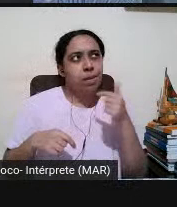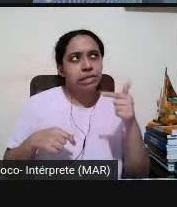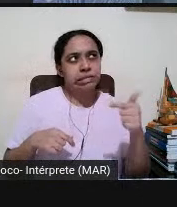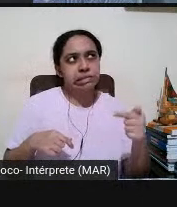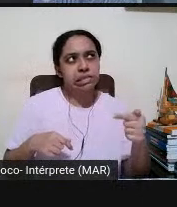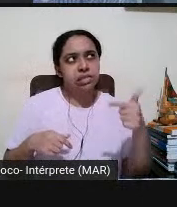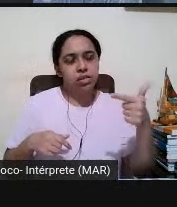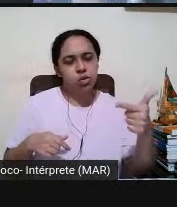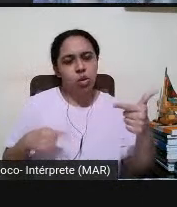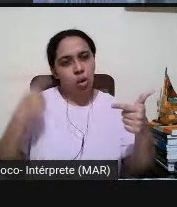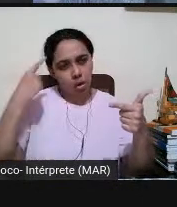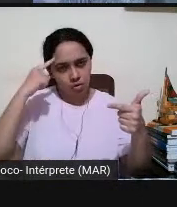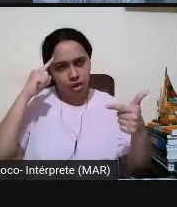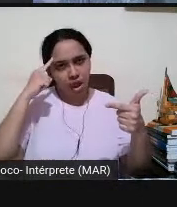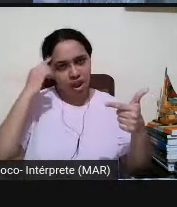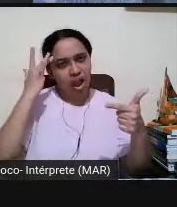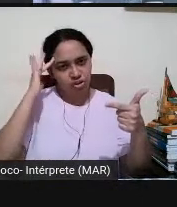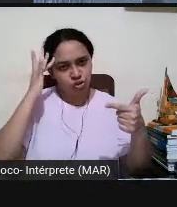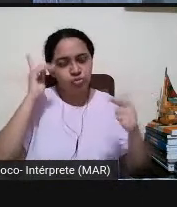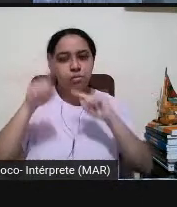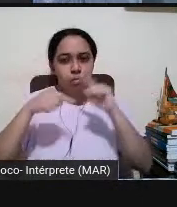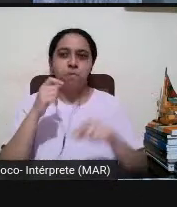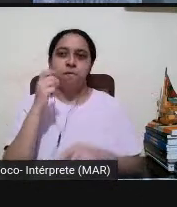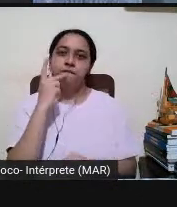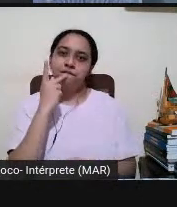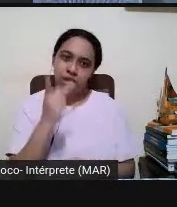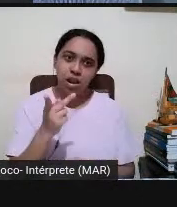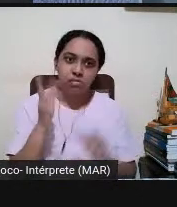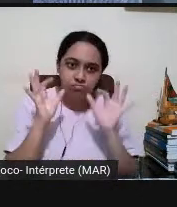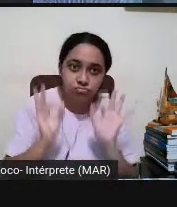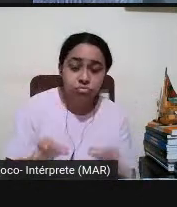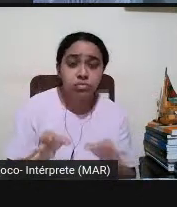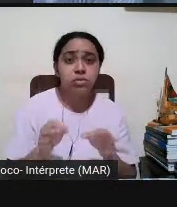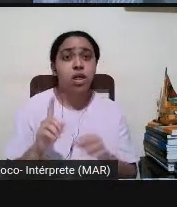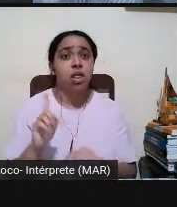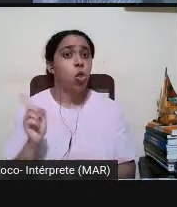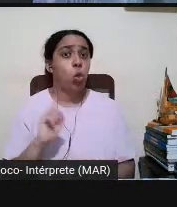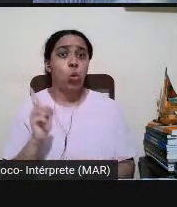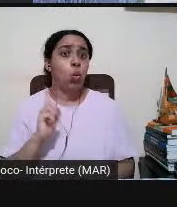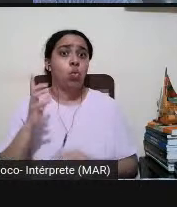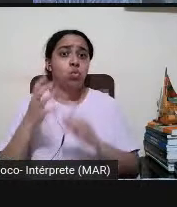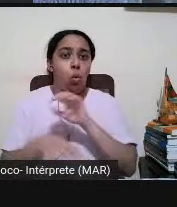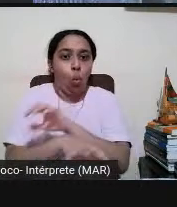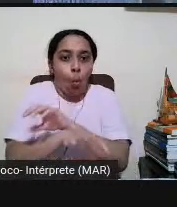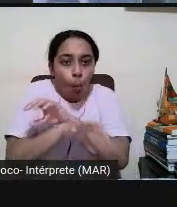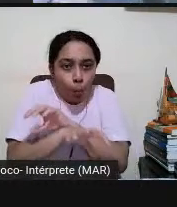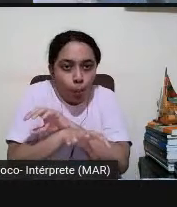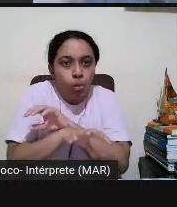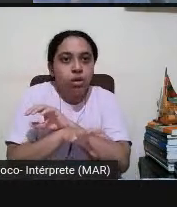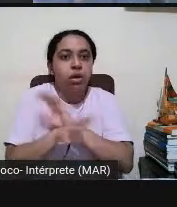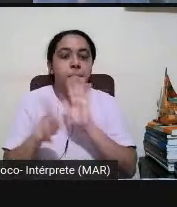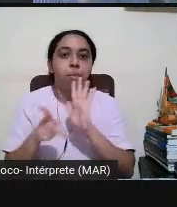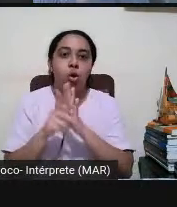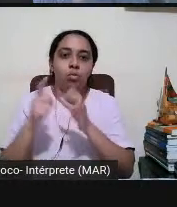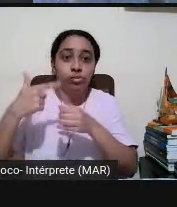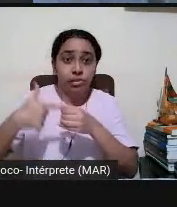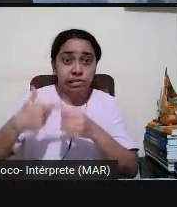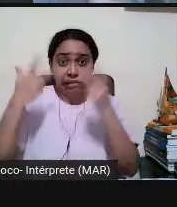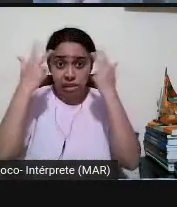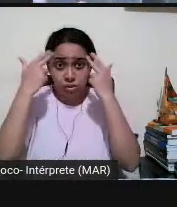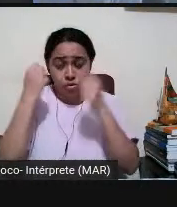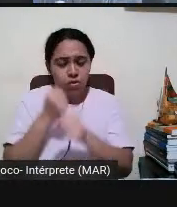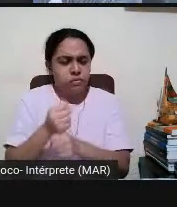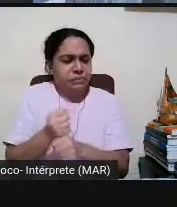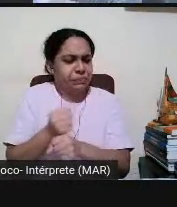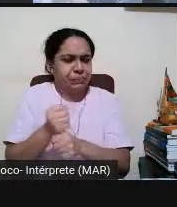escala de vida humana a gente não tem produção de combustível fóssil na forma natural é um processo que demora também milhares